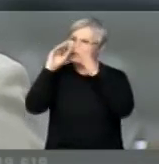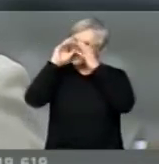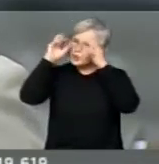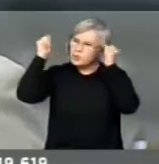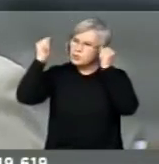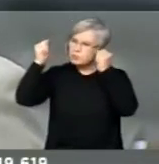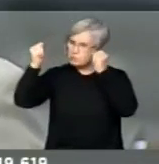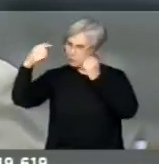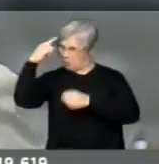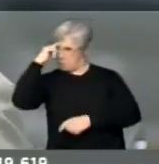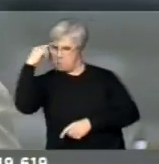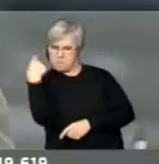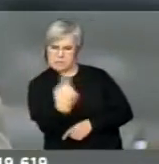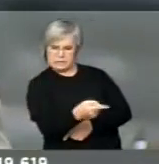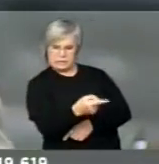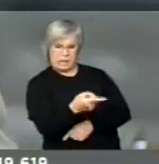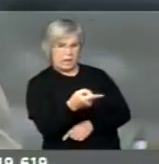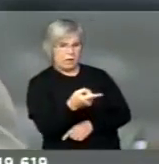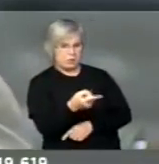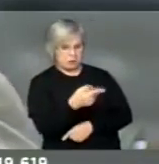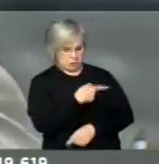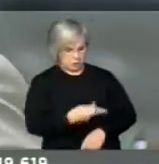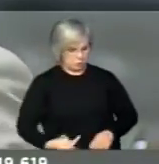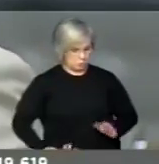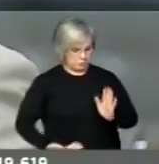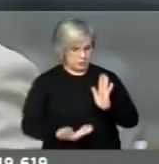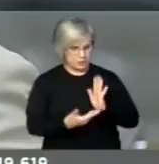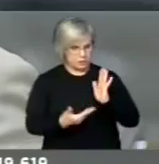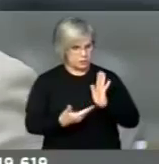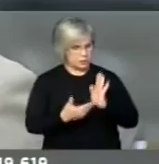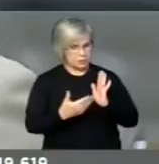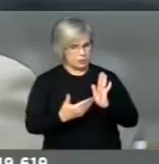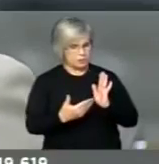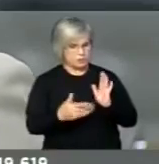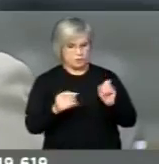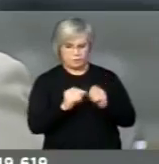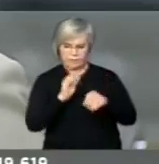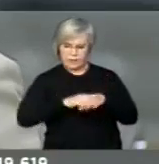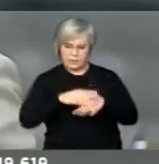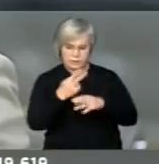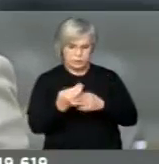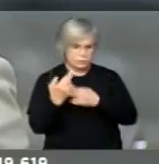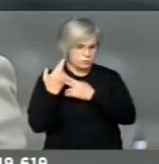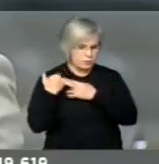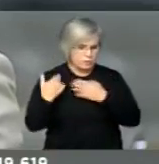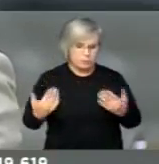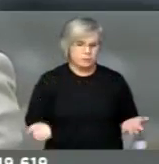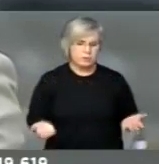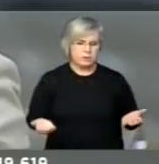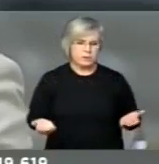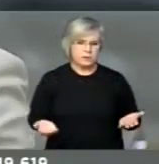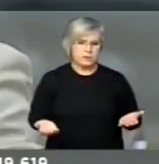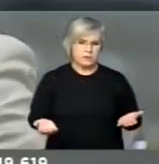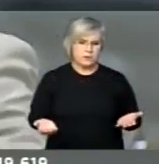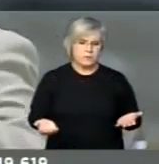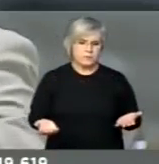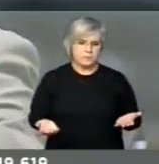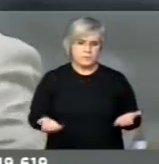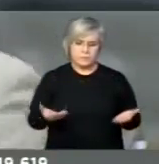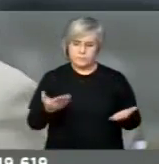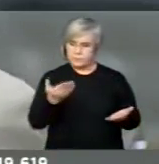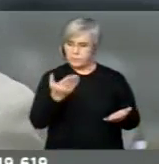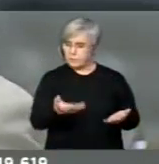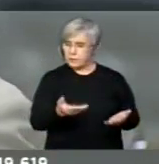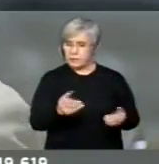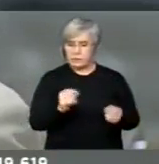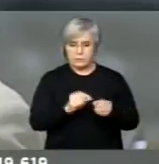Supremo Tribunal Federal para que o presidente da casa cumpra o seu papel. Ele já não é bom de cumprir papel nenhum. Aliás,